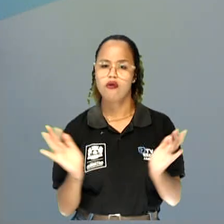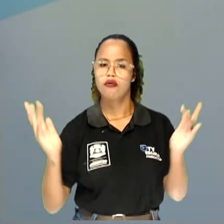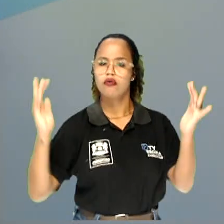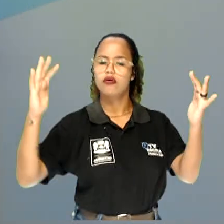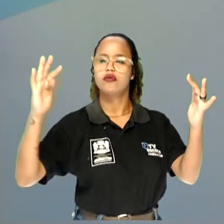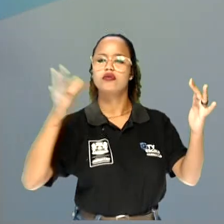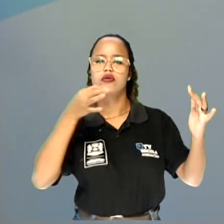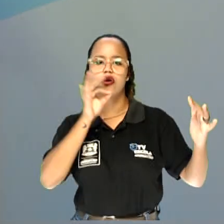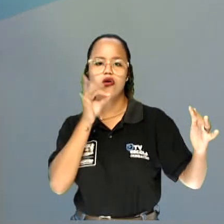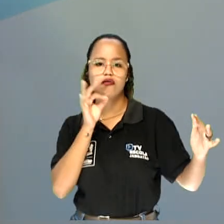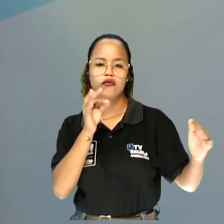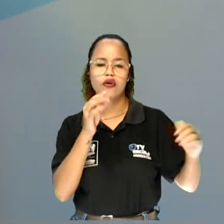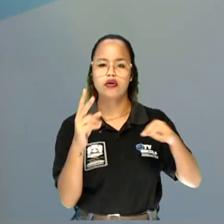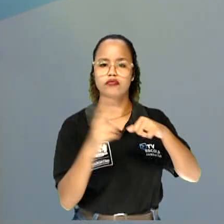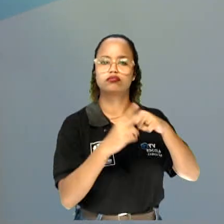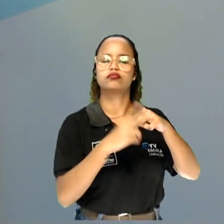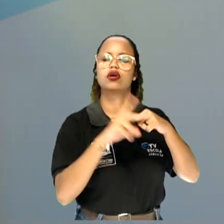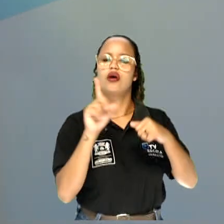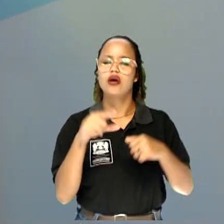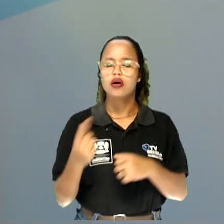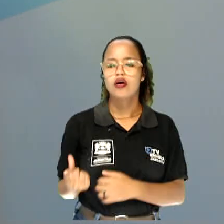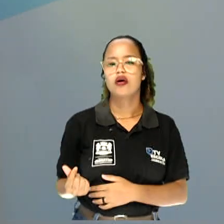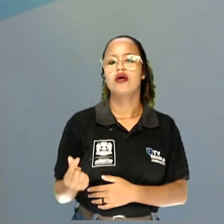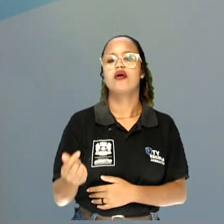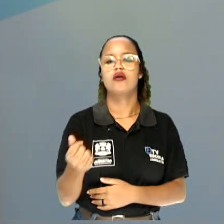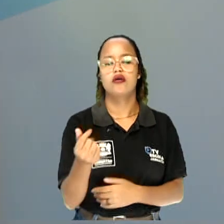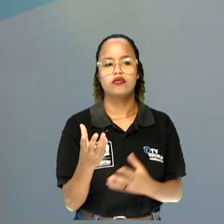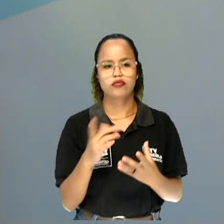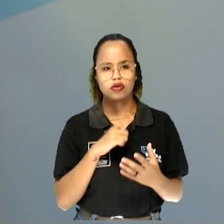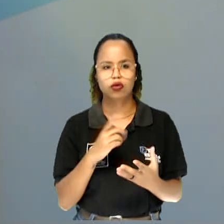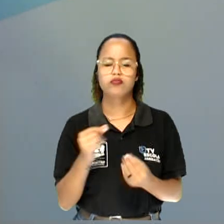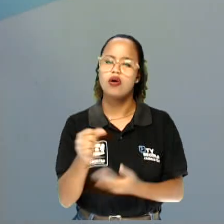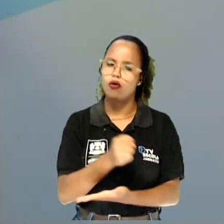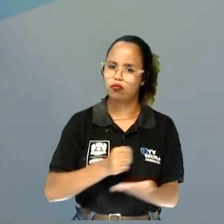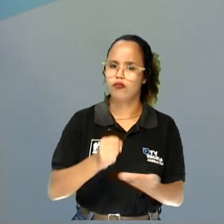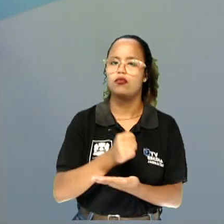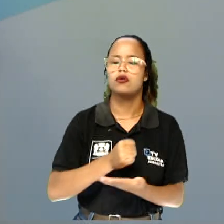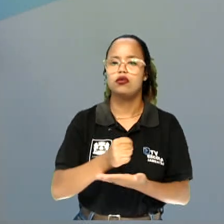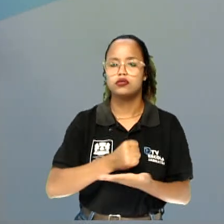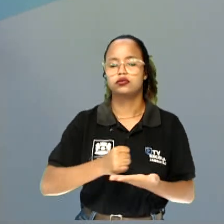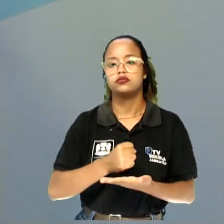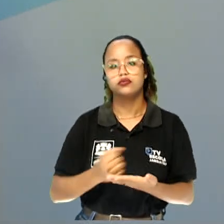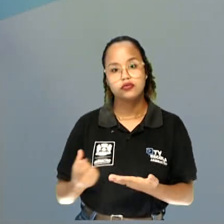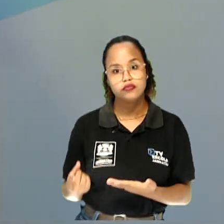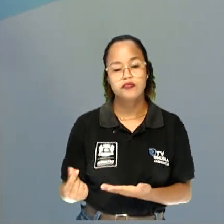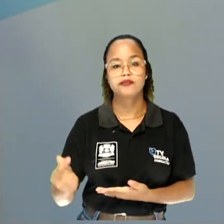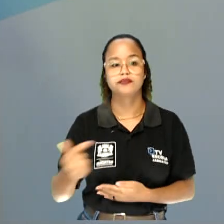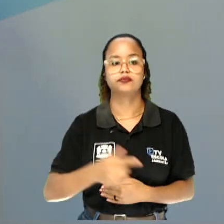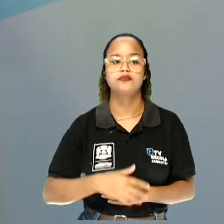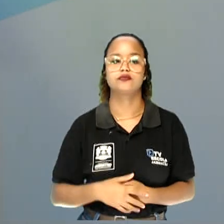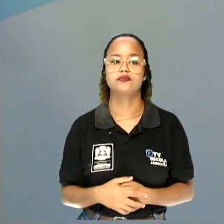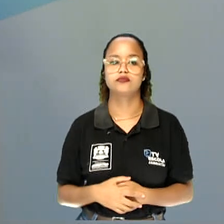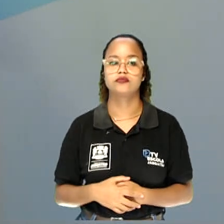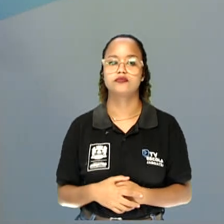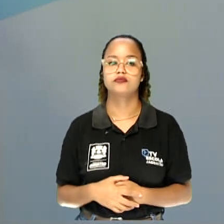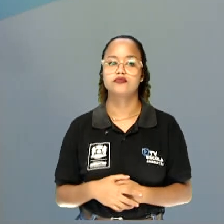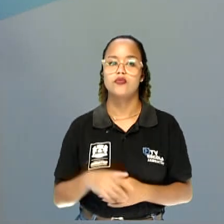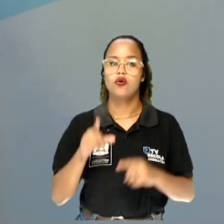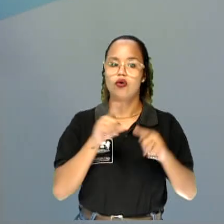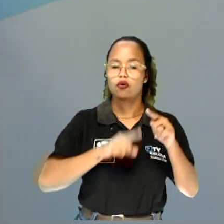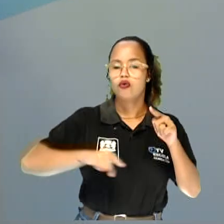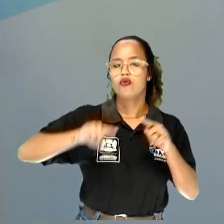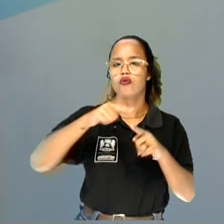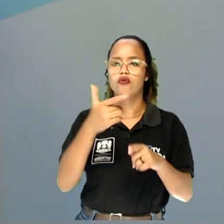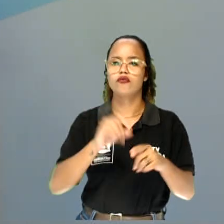economia, certo? Aos elementos que onde se baseava a economia imperial no momento. o arco das 20 estrelas, as